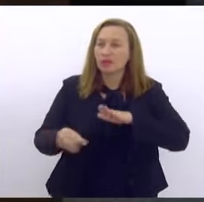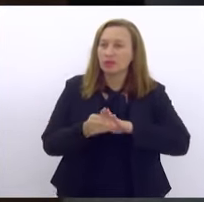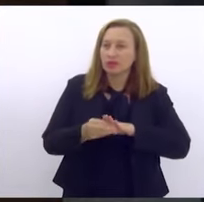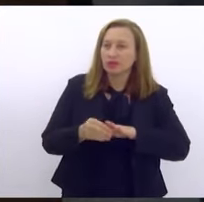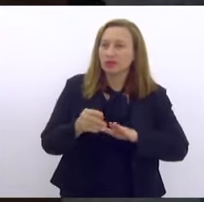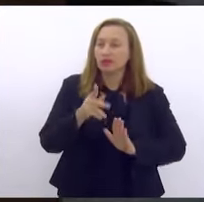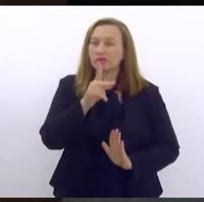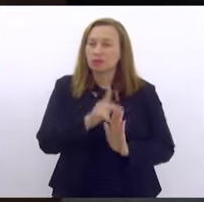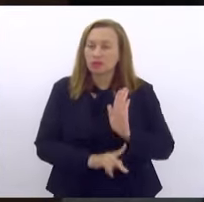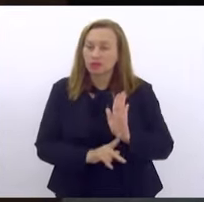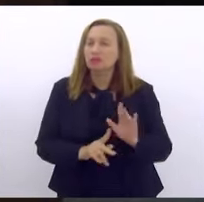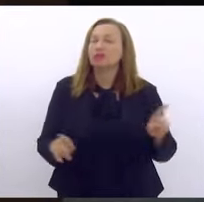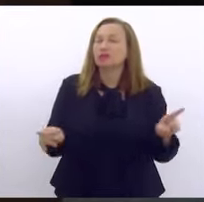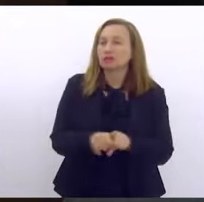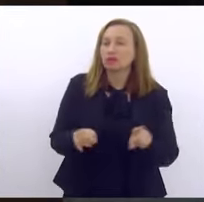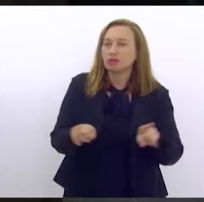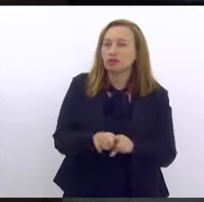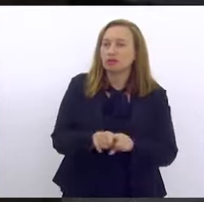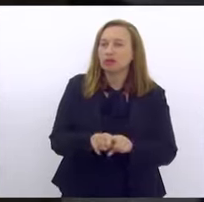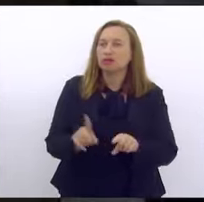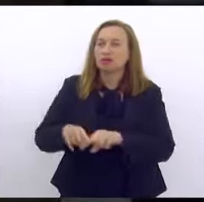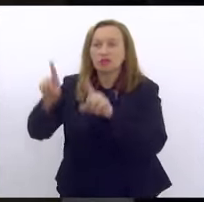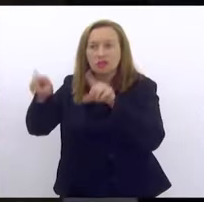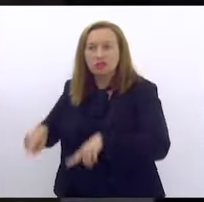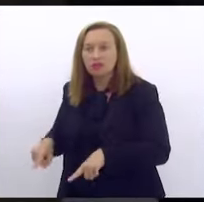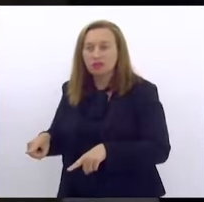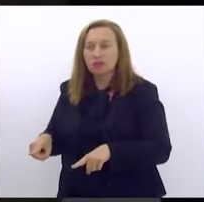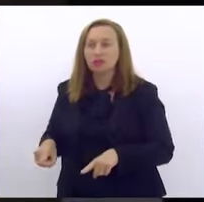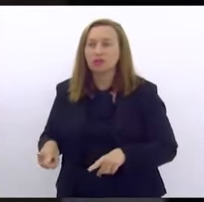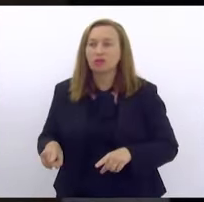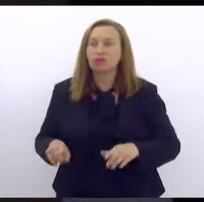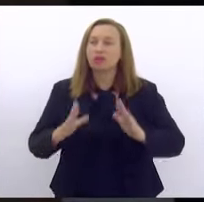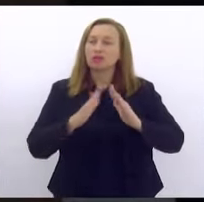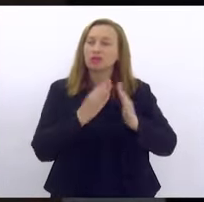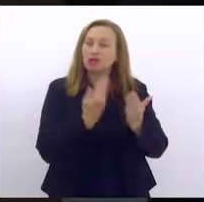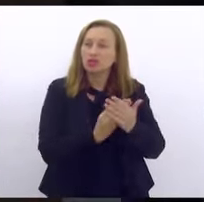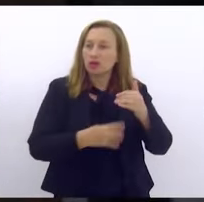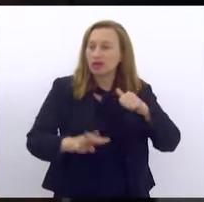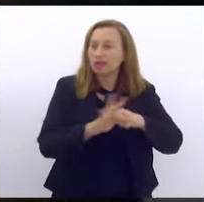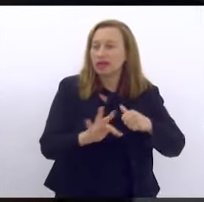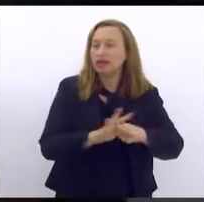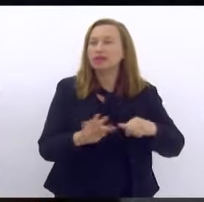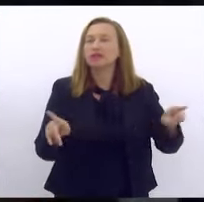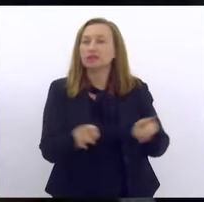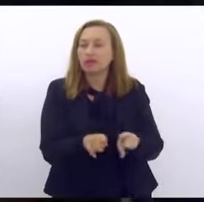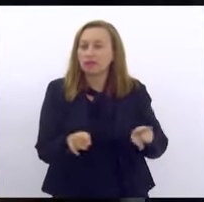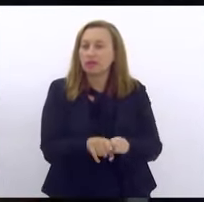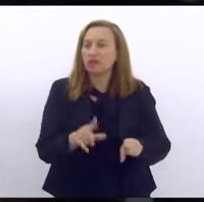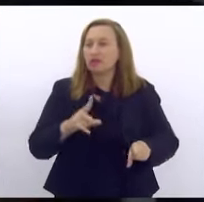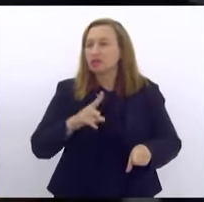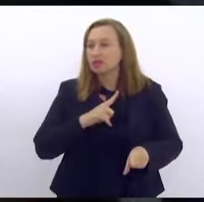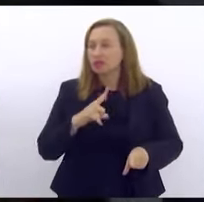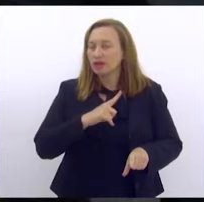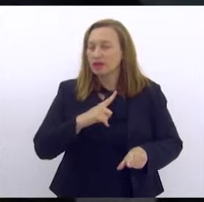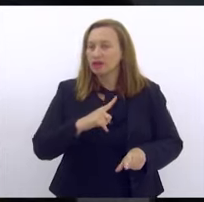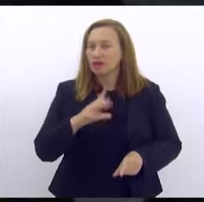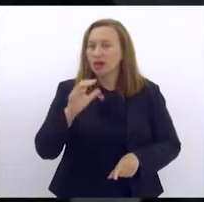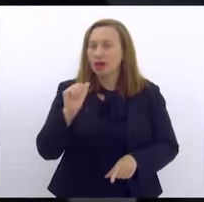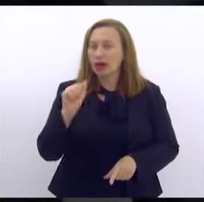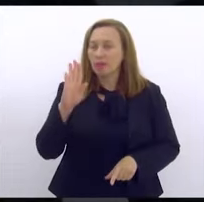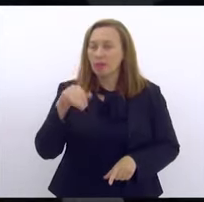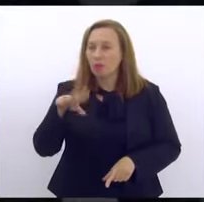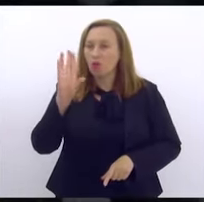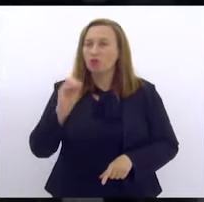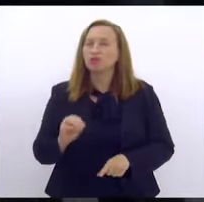para garantir que também os servidores, funcionários da FAETEC fossem beneficiados com esse abono, mas, felizmente,